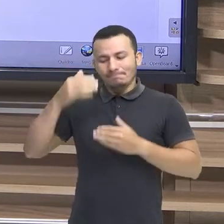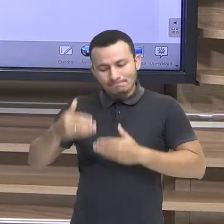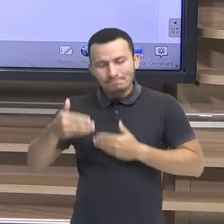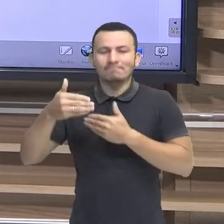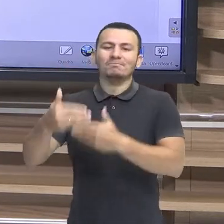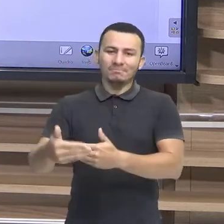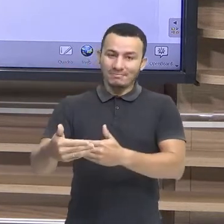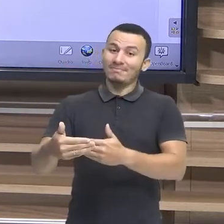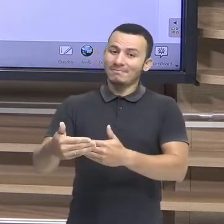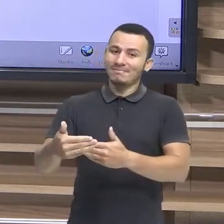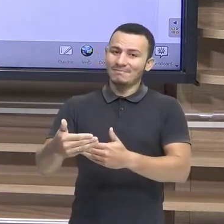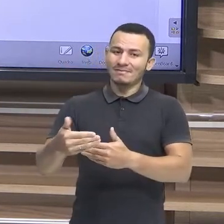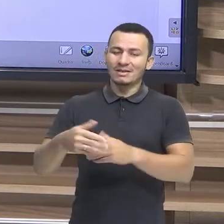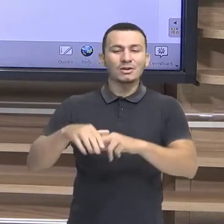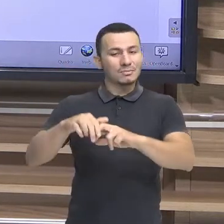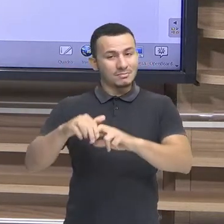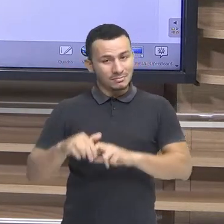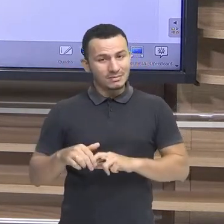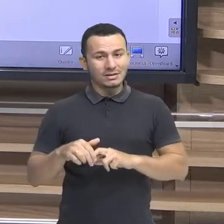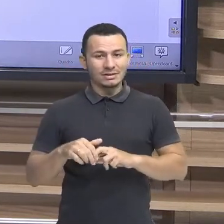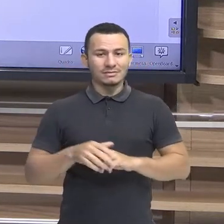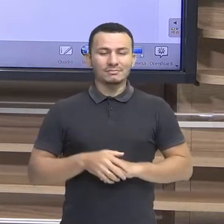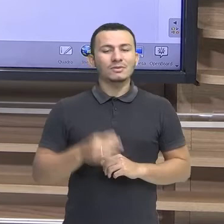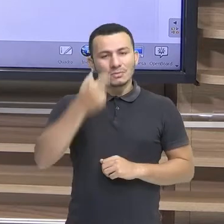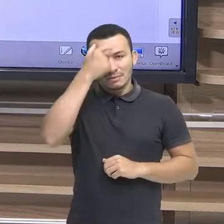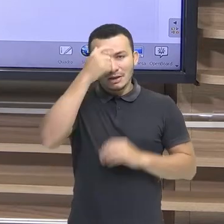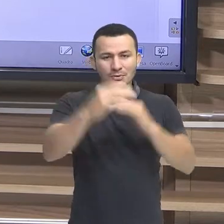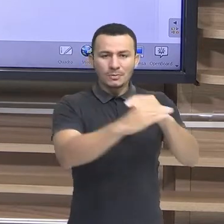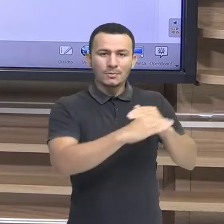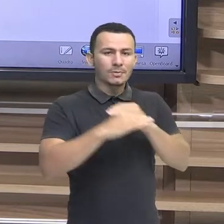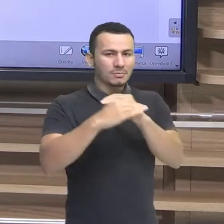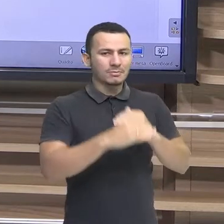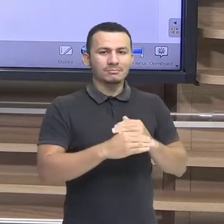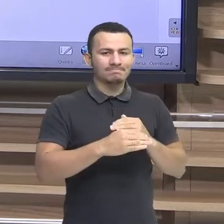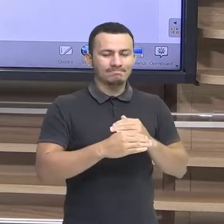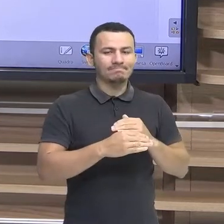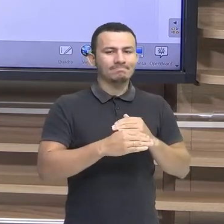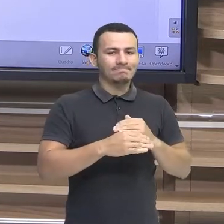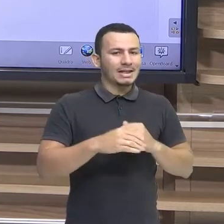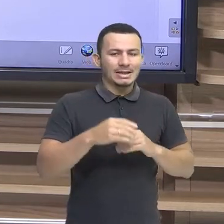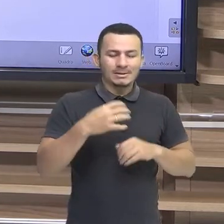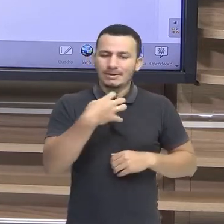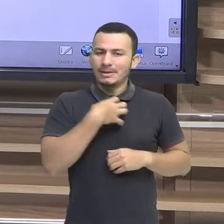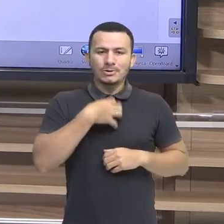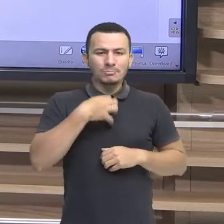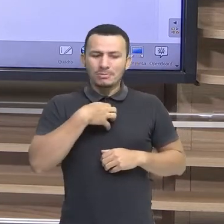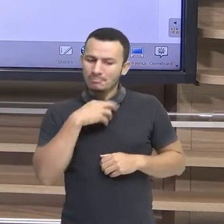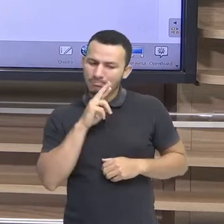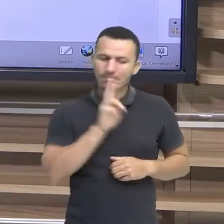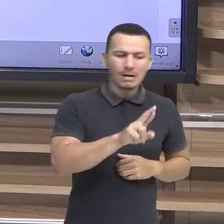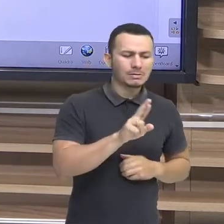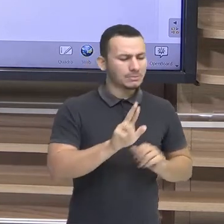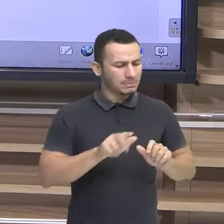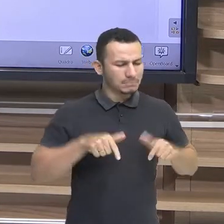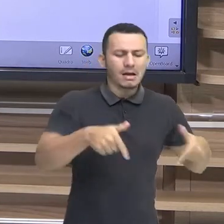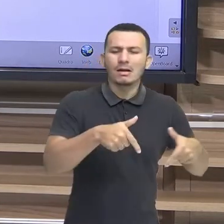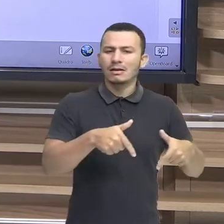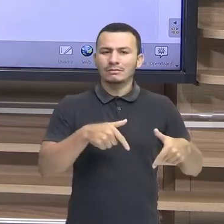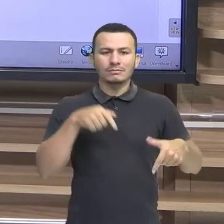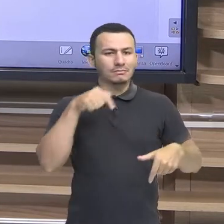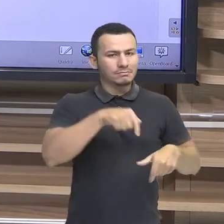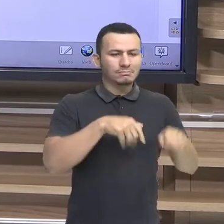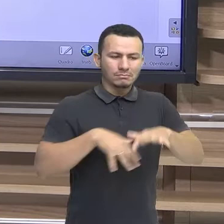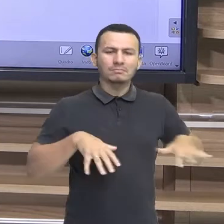né? Então, normalmente o senso comum ele é muito racional, ele é muito emocional, ele está mais no campo, né, ali